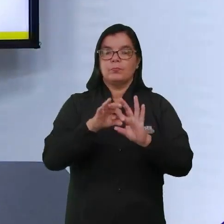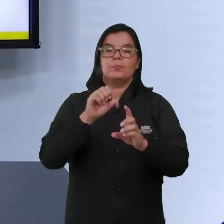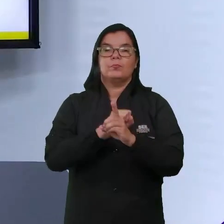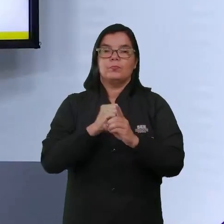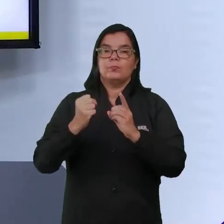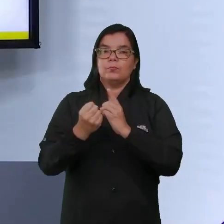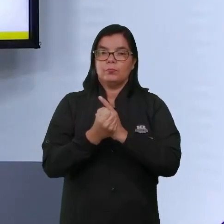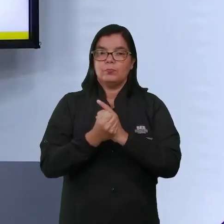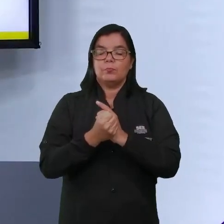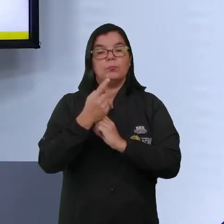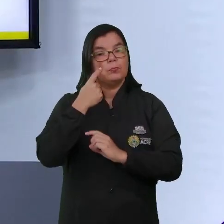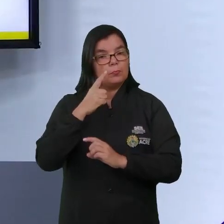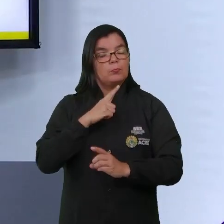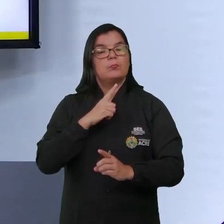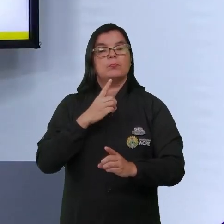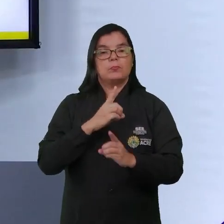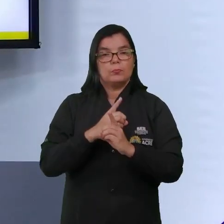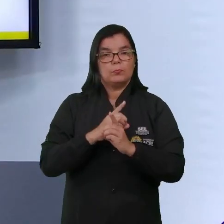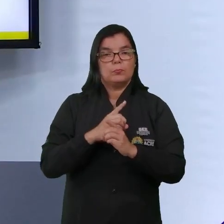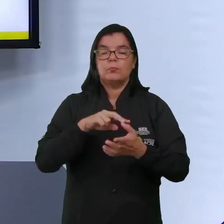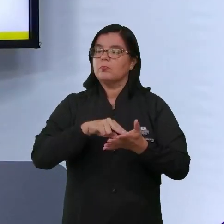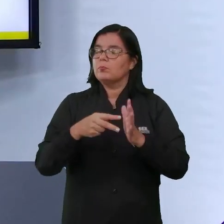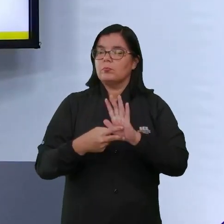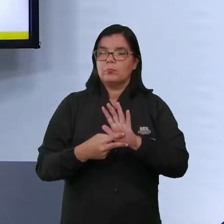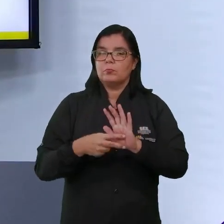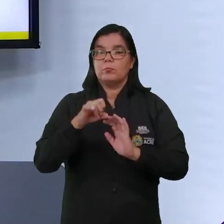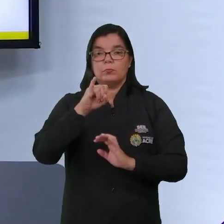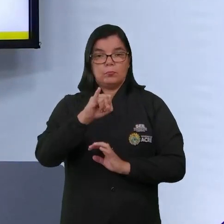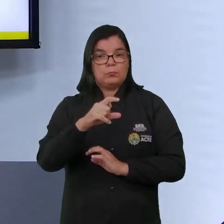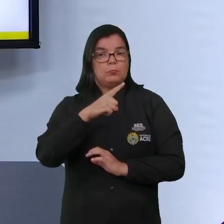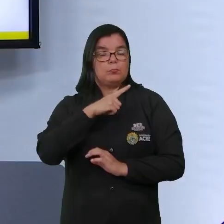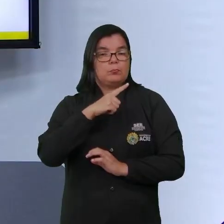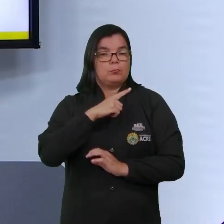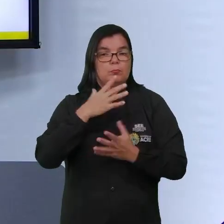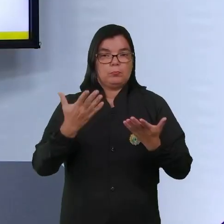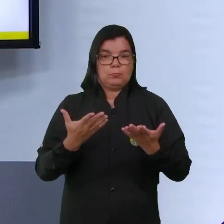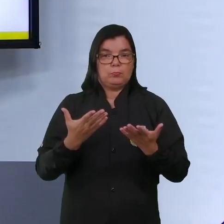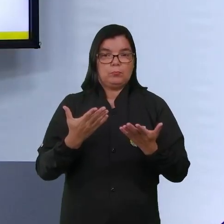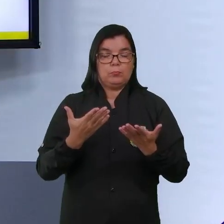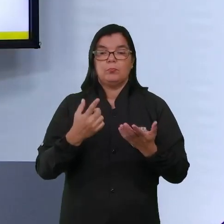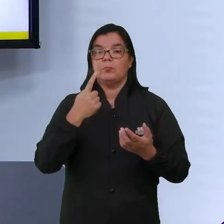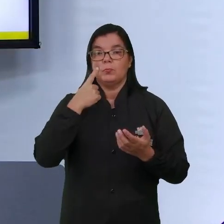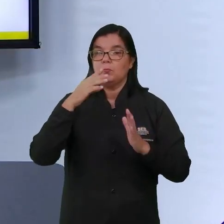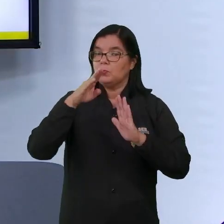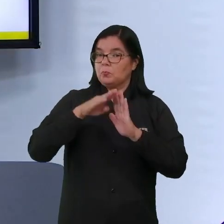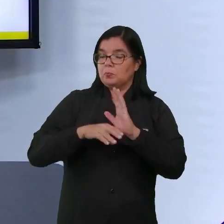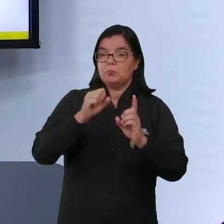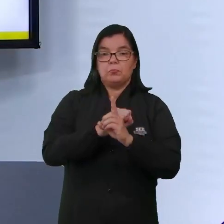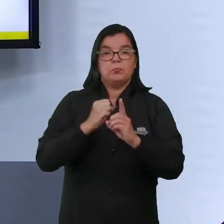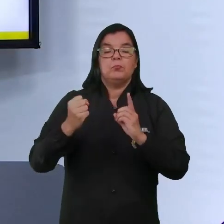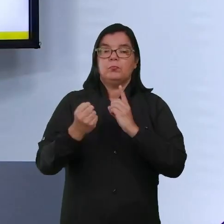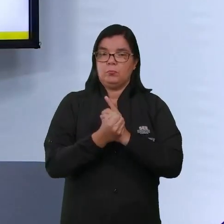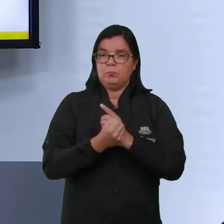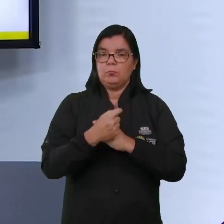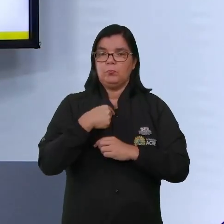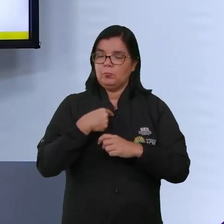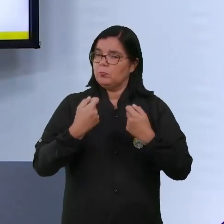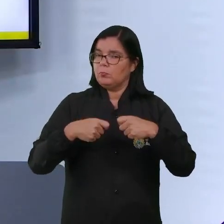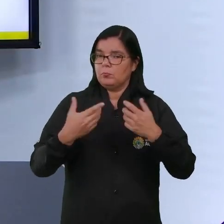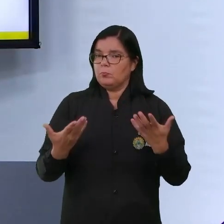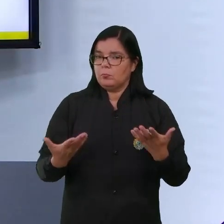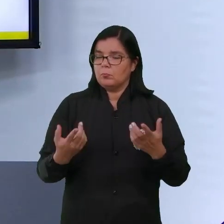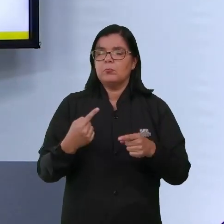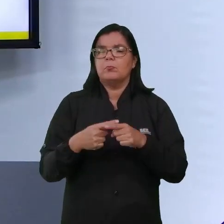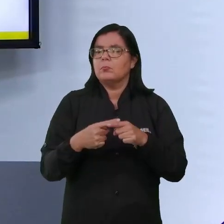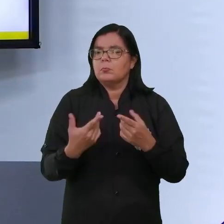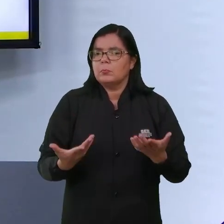no qual ele se encontra. Ou seja, se eu estou numa situação de desvantagem social, eu estou nessa situação